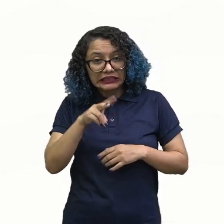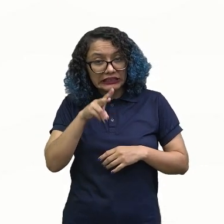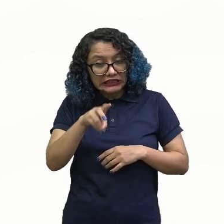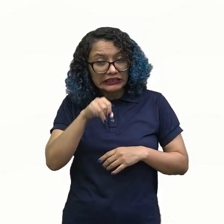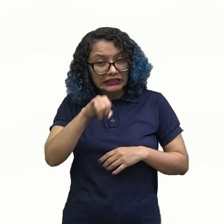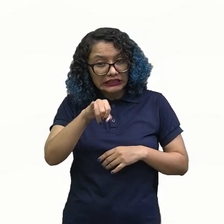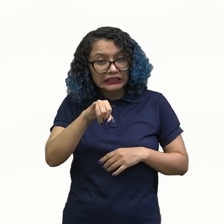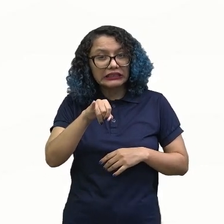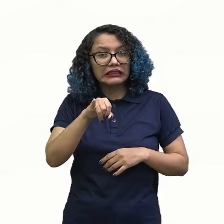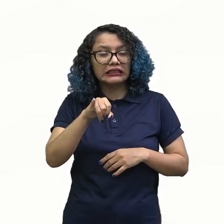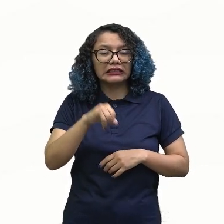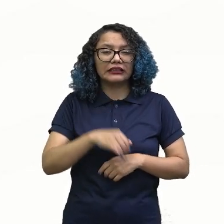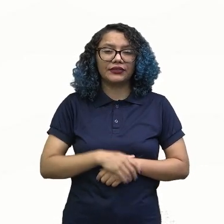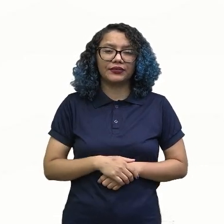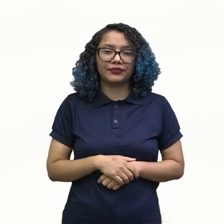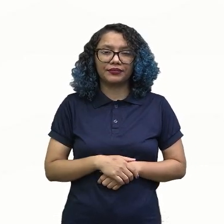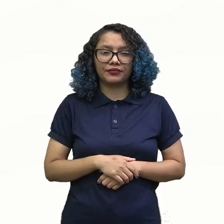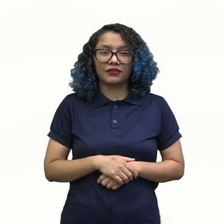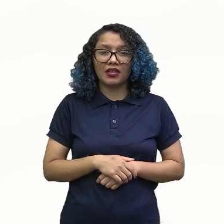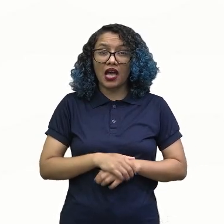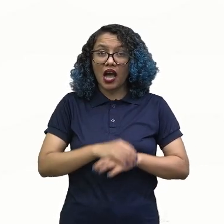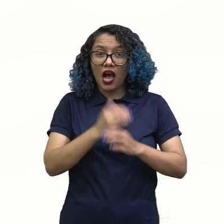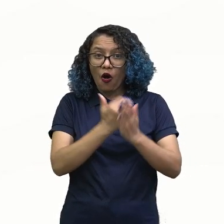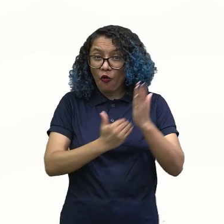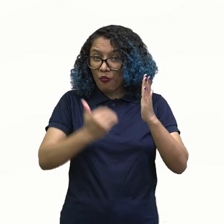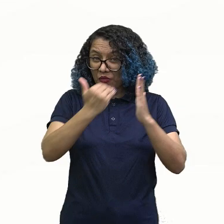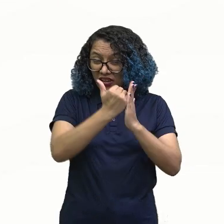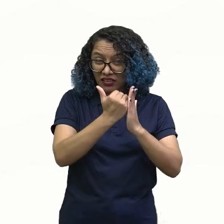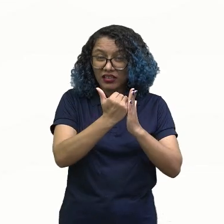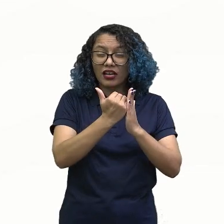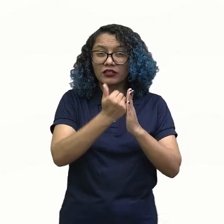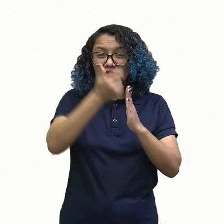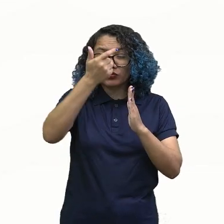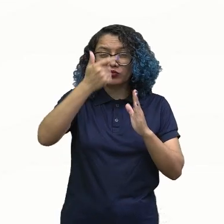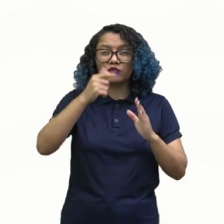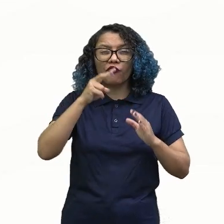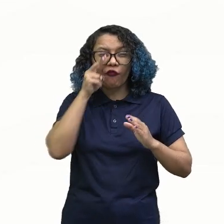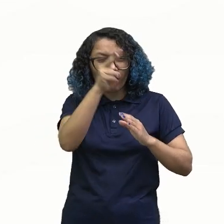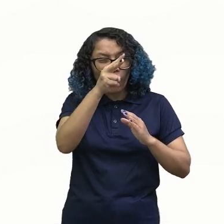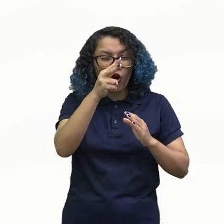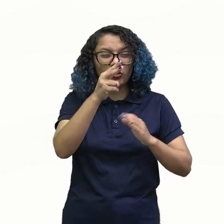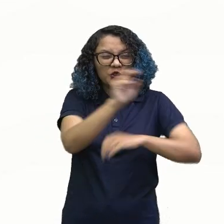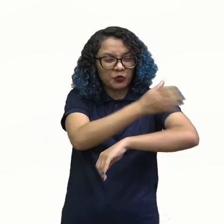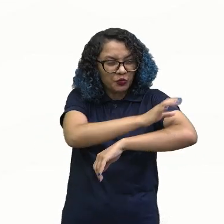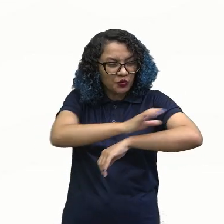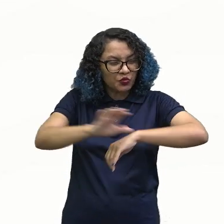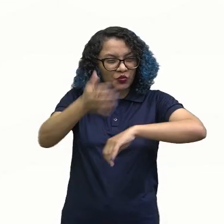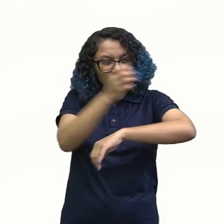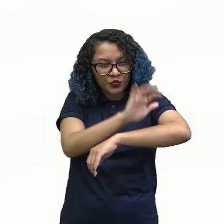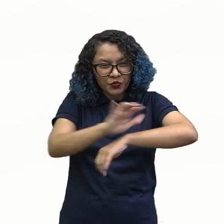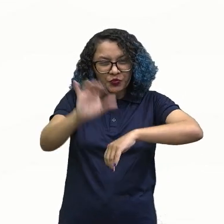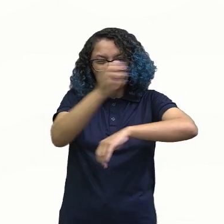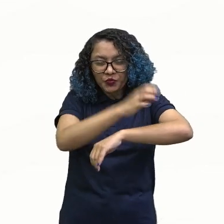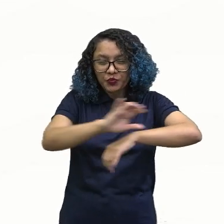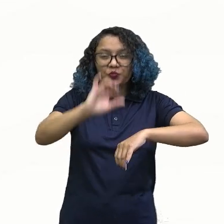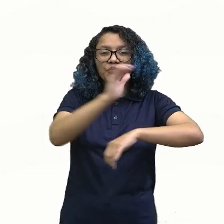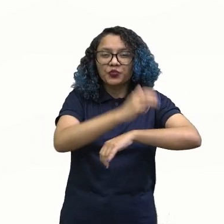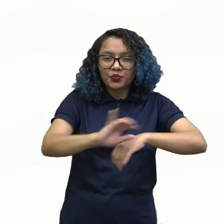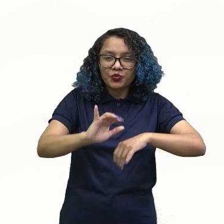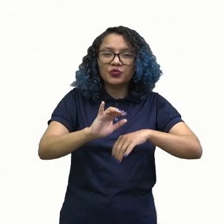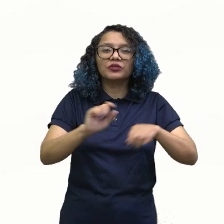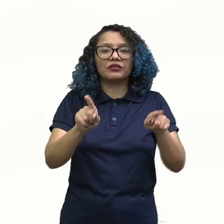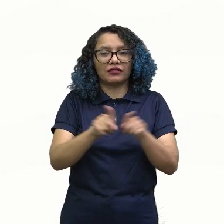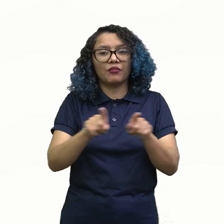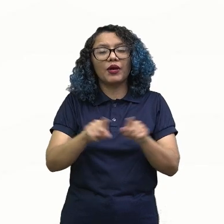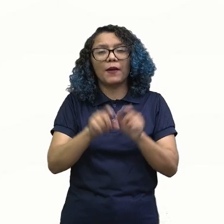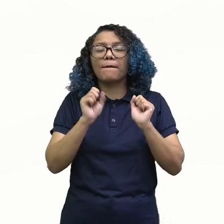você percebe, quanto mais está aumentando a intensidade de corrente, começam também os